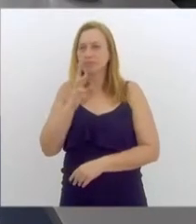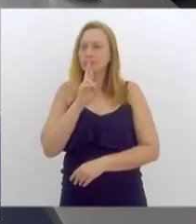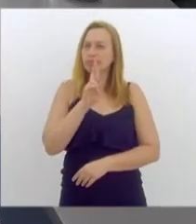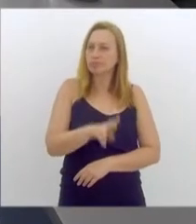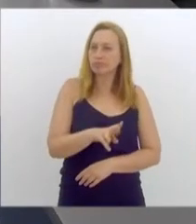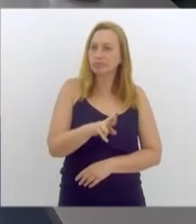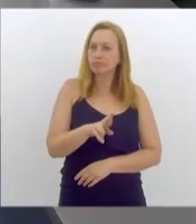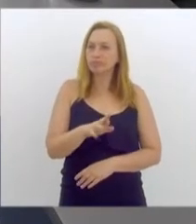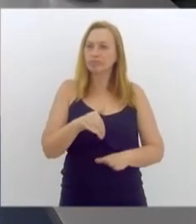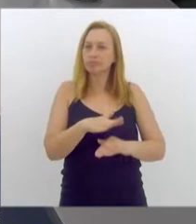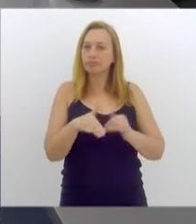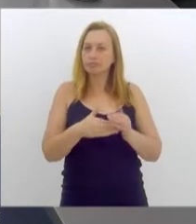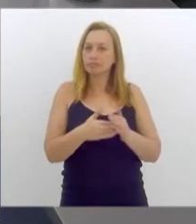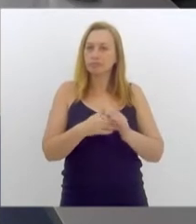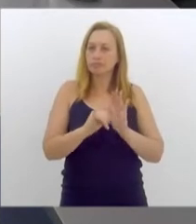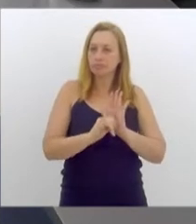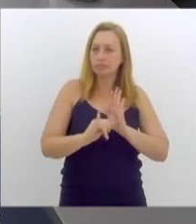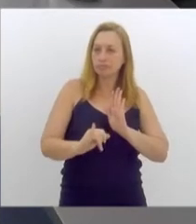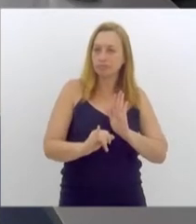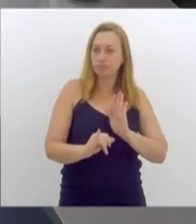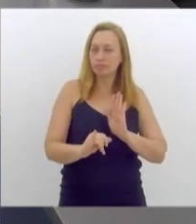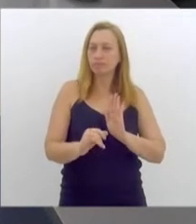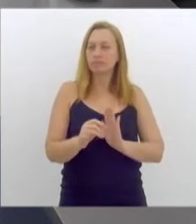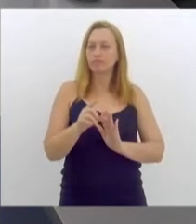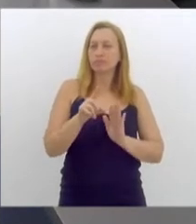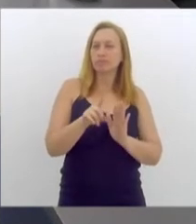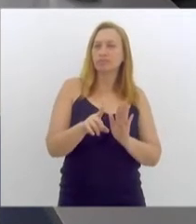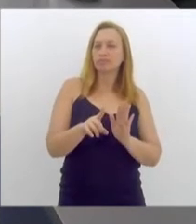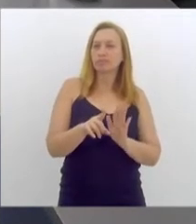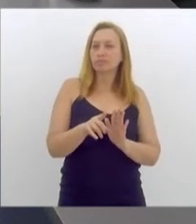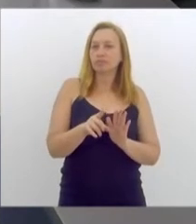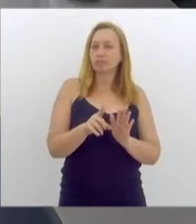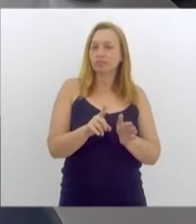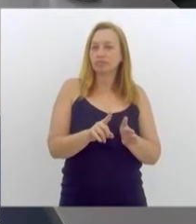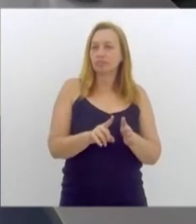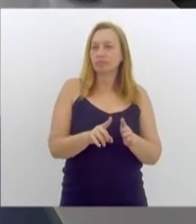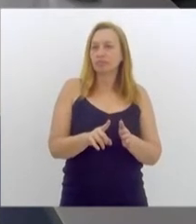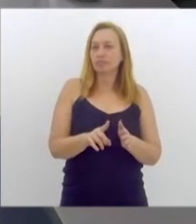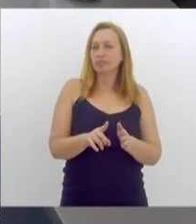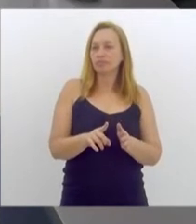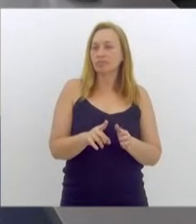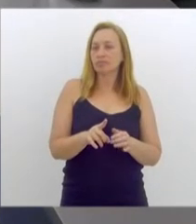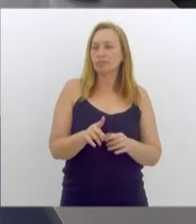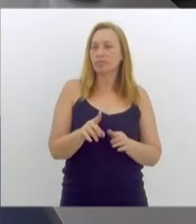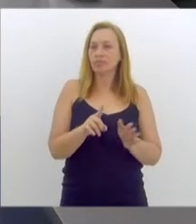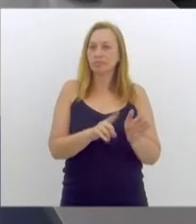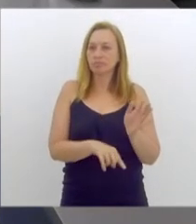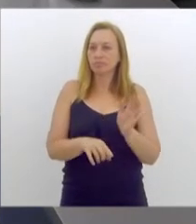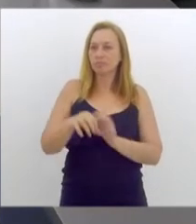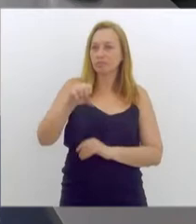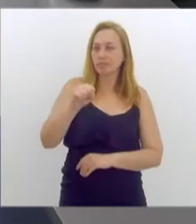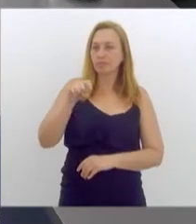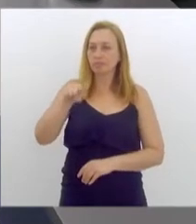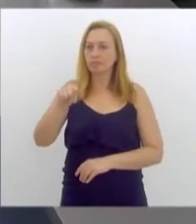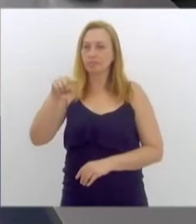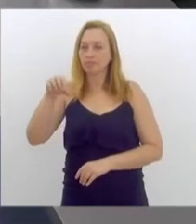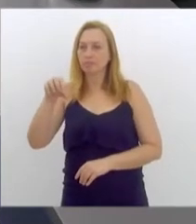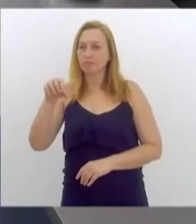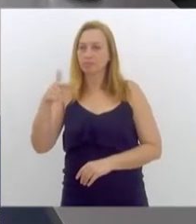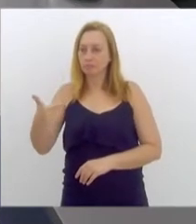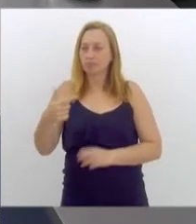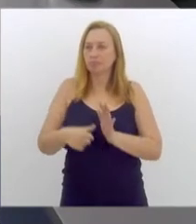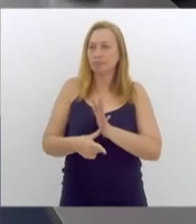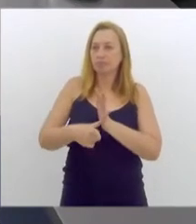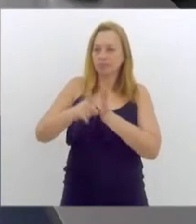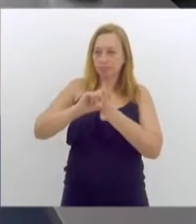que foi publicado negativo de 8.2 é antes da homologação